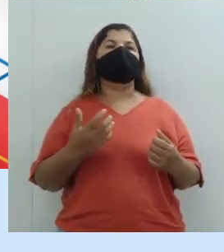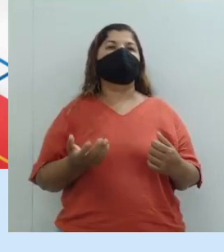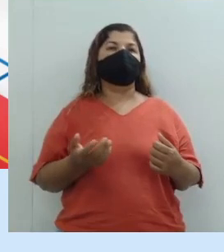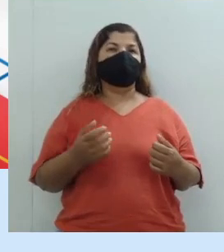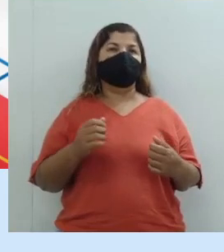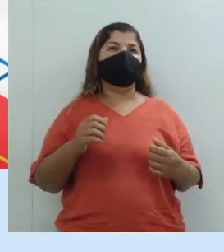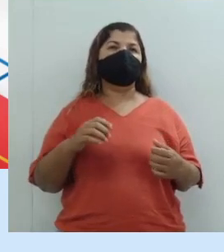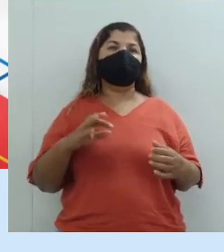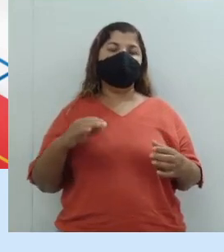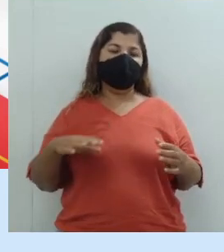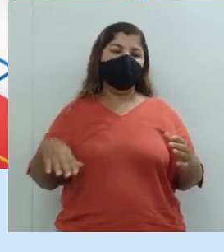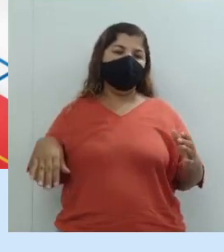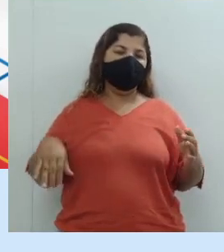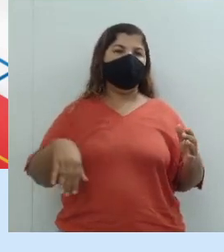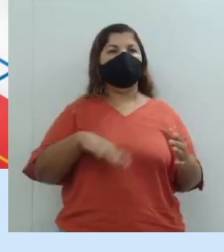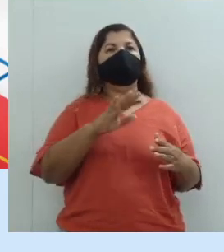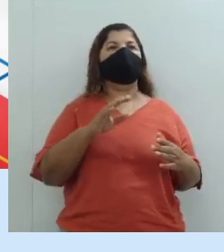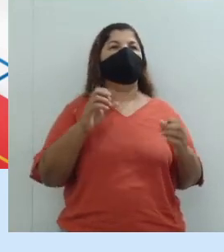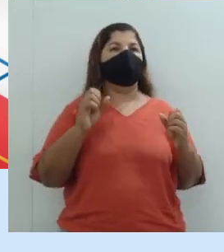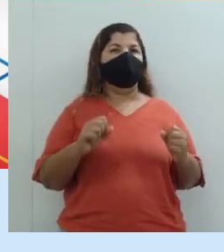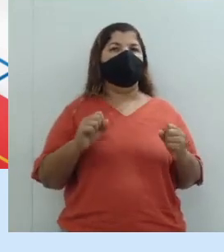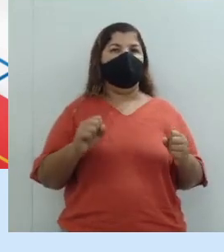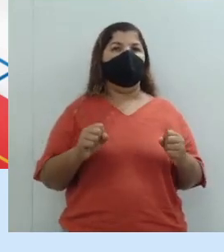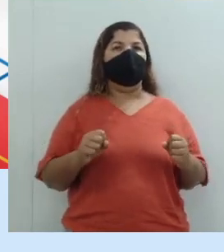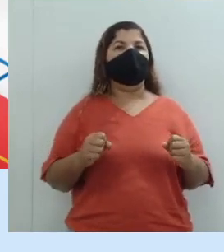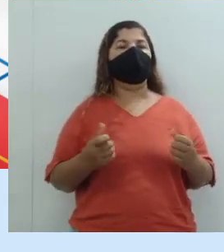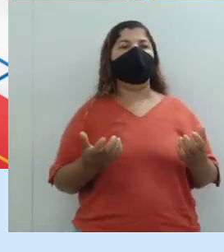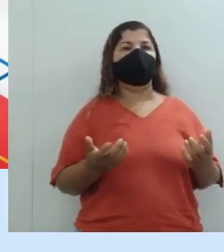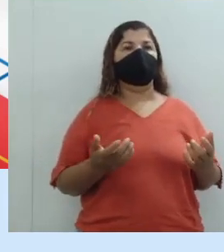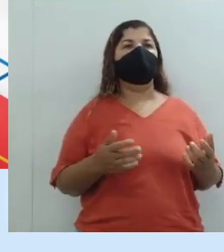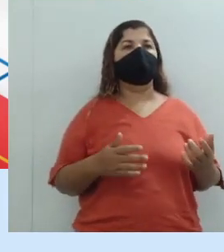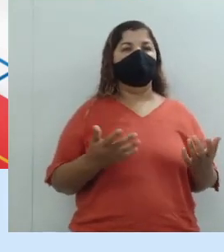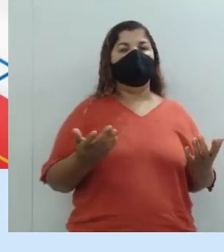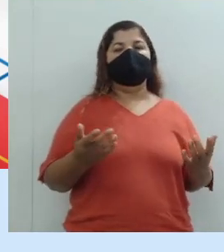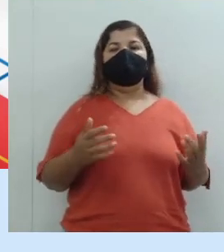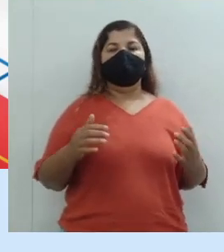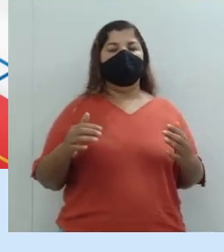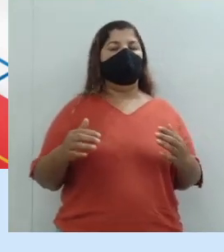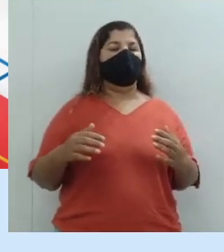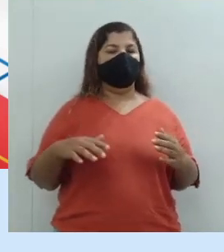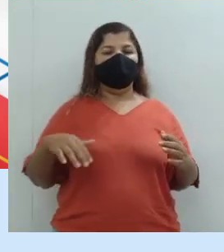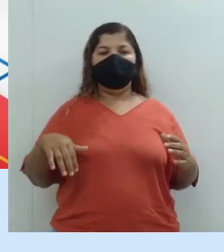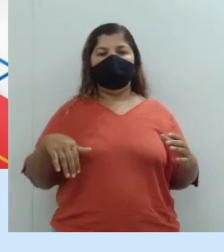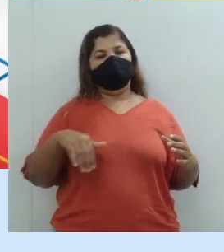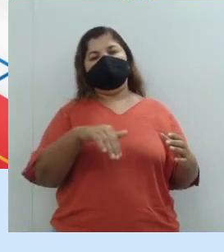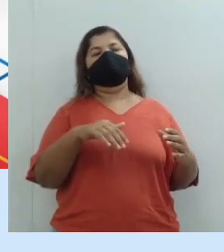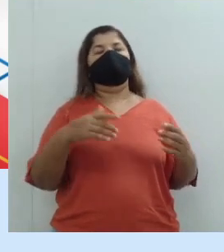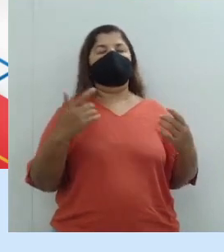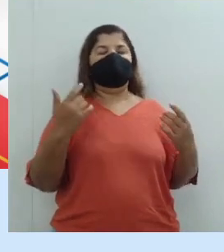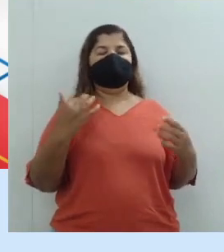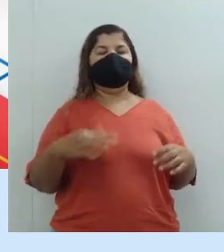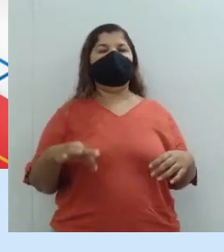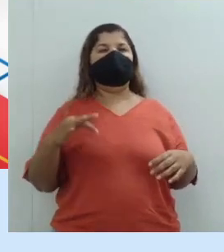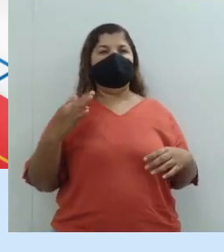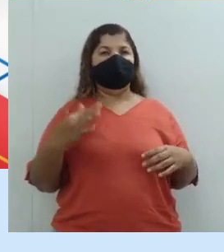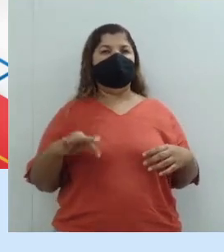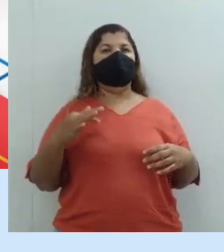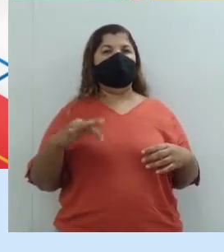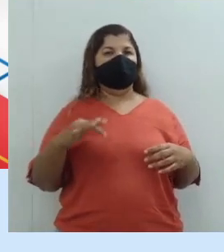ali no chão, e você chuta ela, você pode até colocar ela em movimento, né? Sem machucar o pé, logicamente. Mas você vai sentir uma